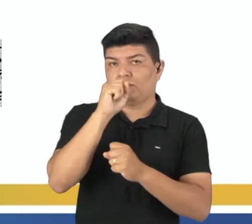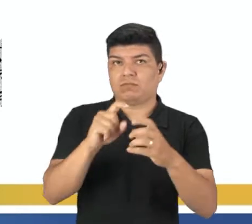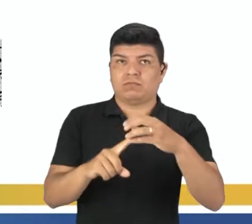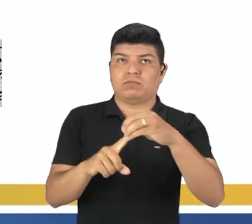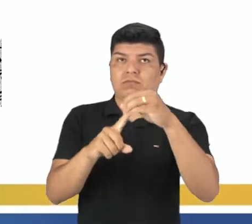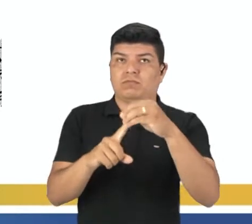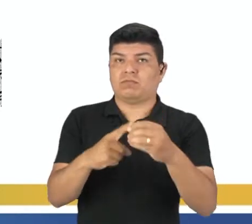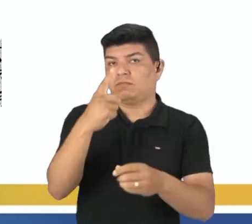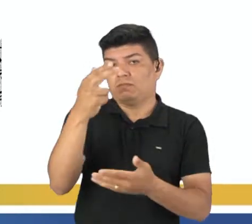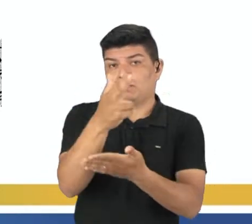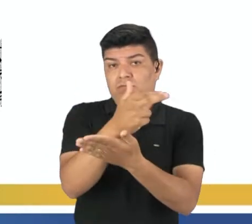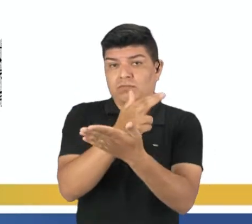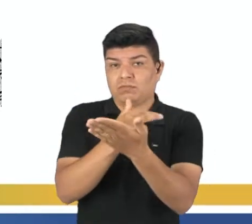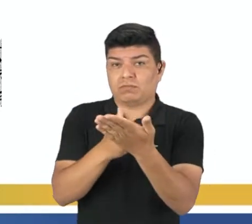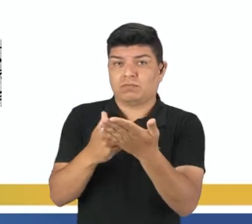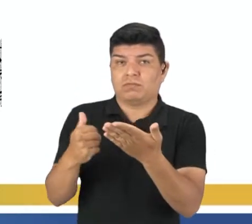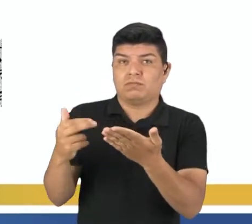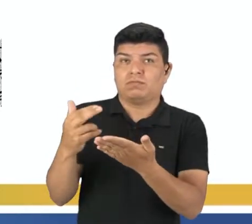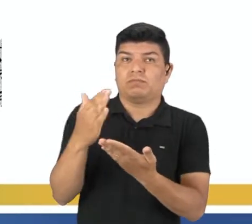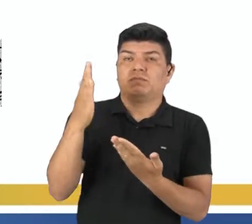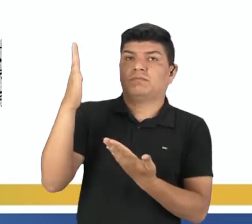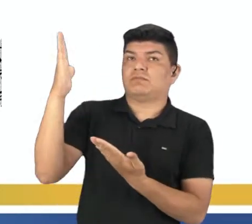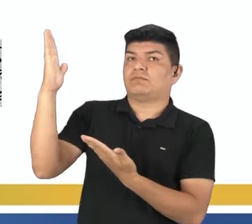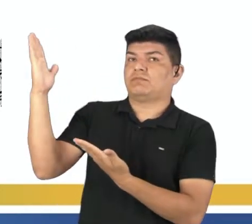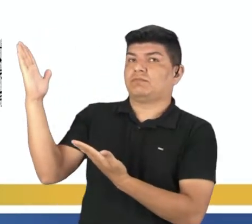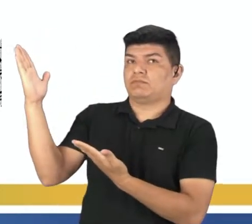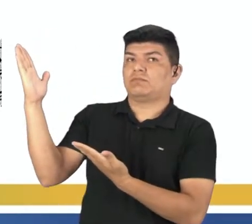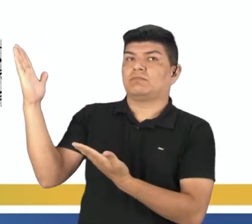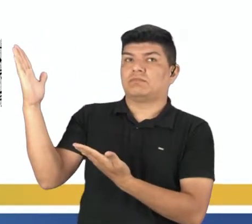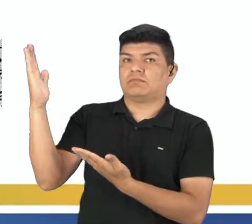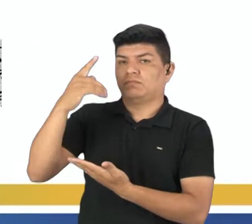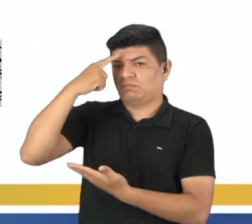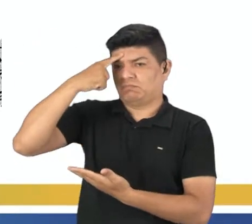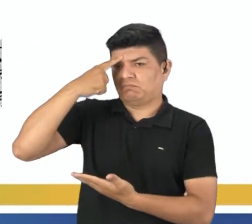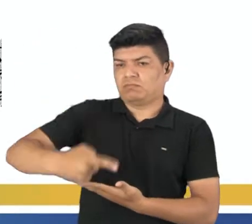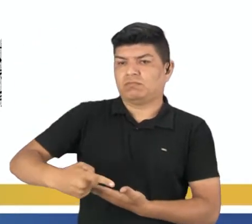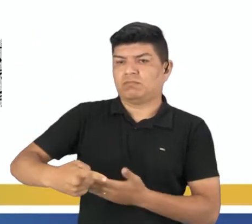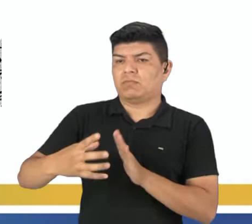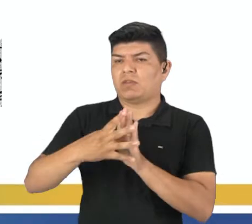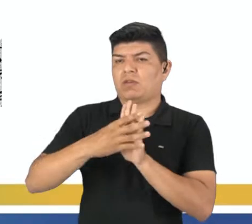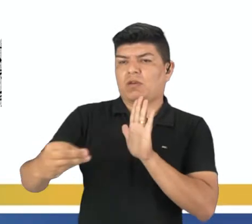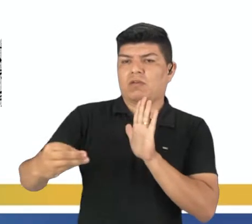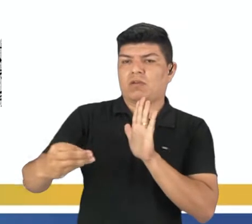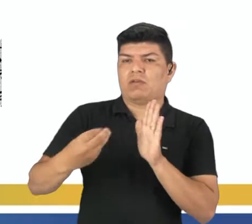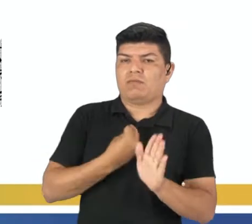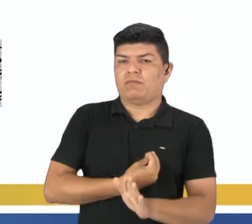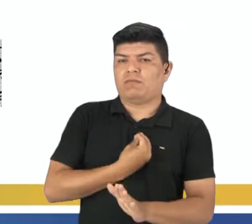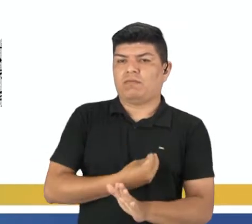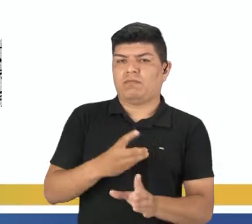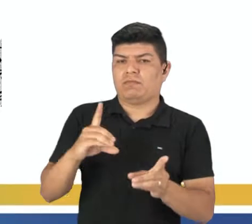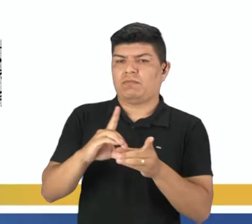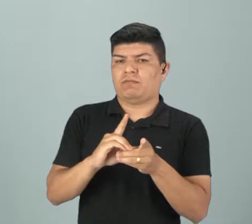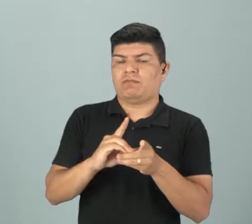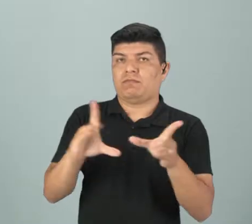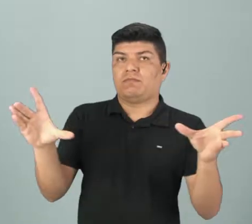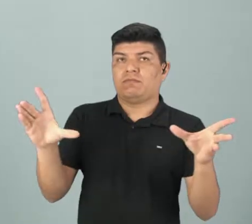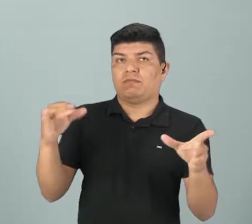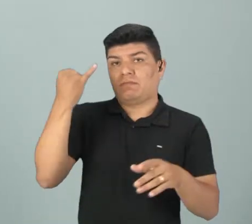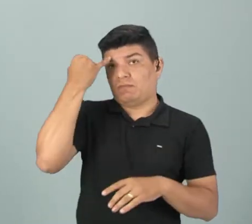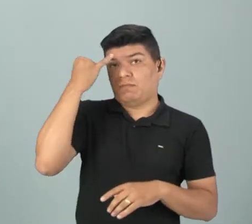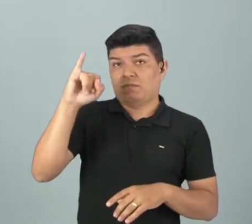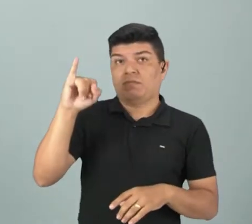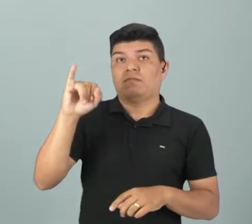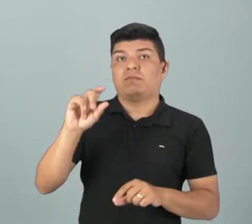charge que mostra aí um possível ditador falando: repitam comigo, vivemos numa democracia, que é essa